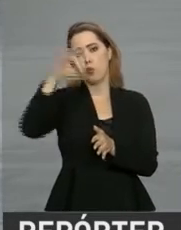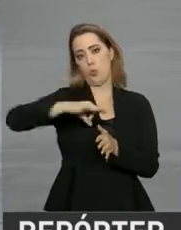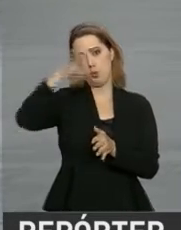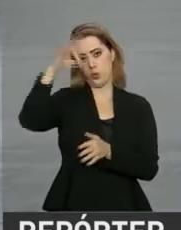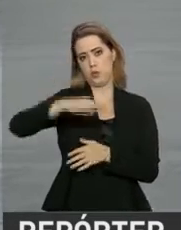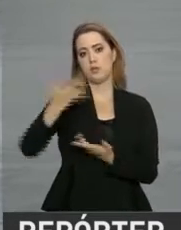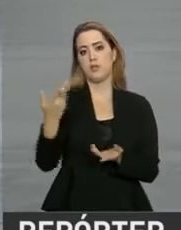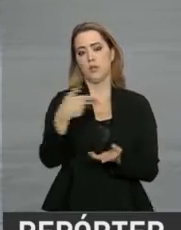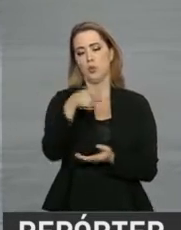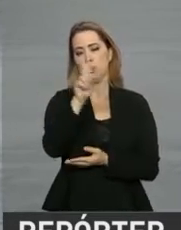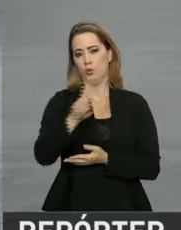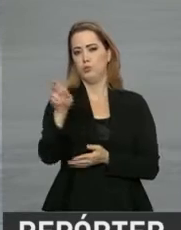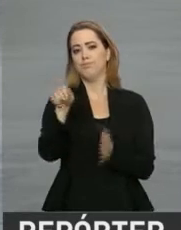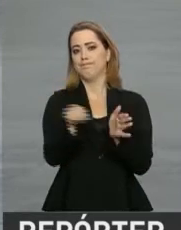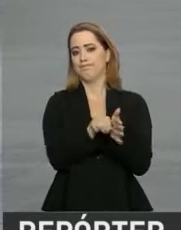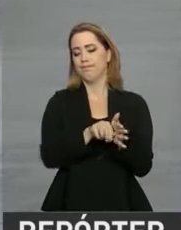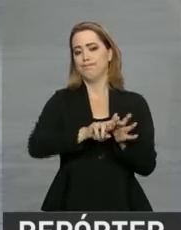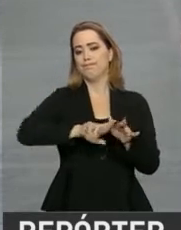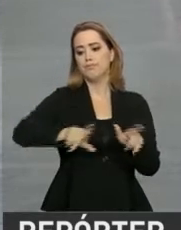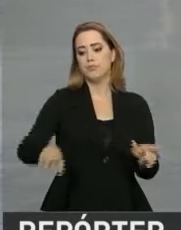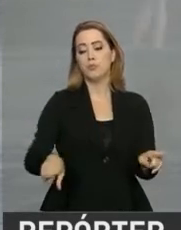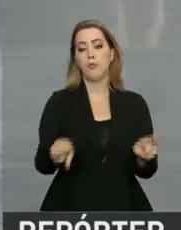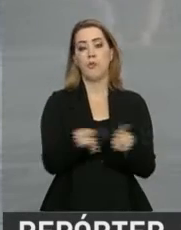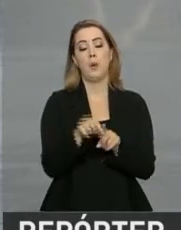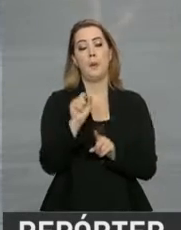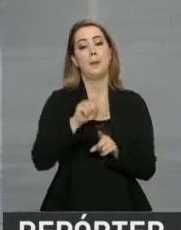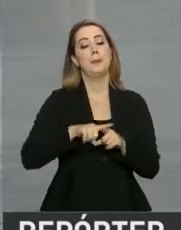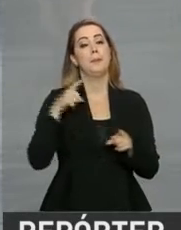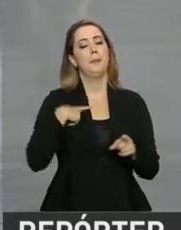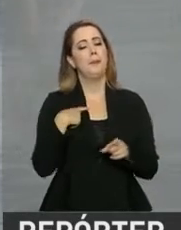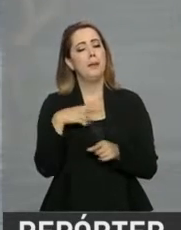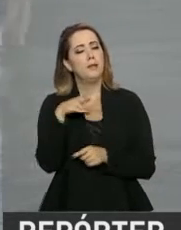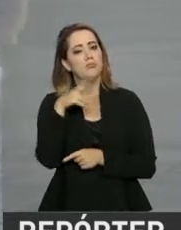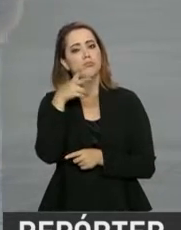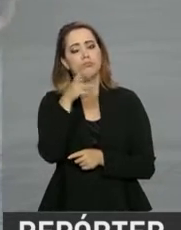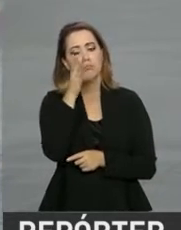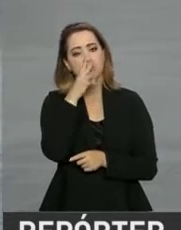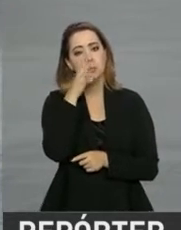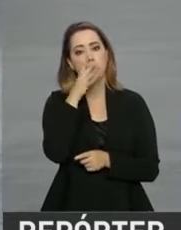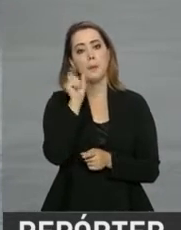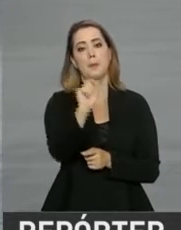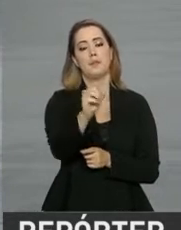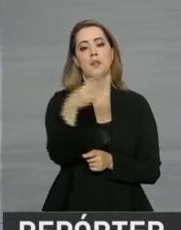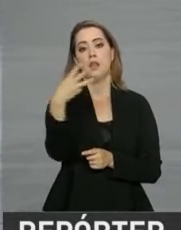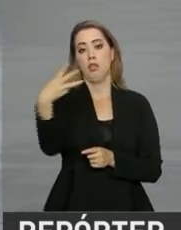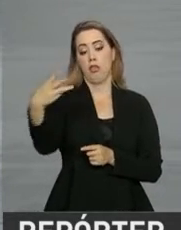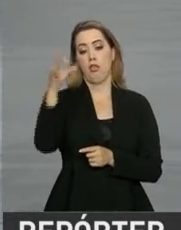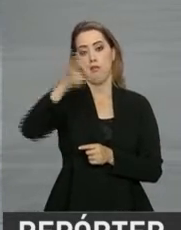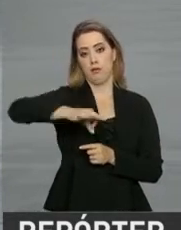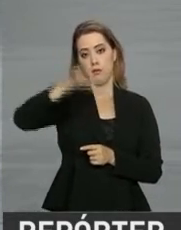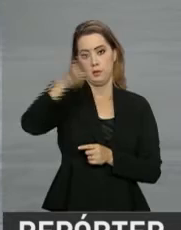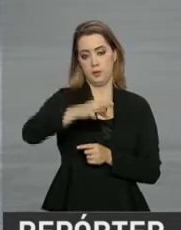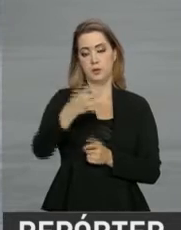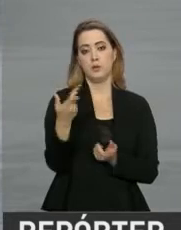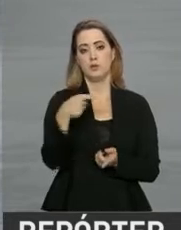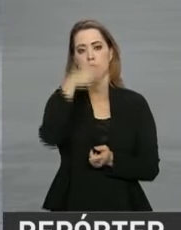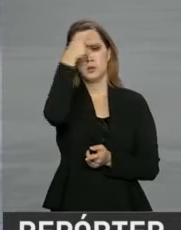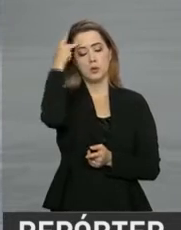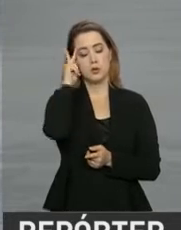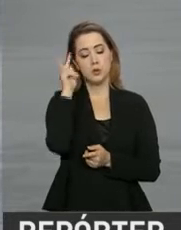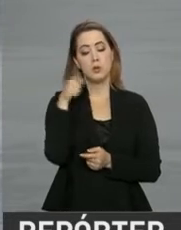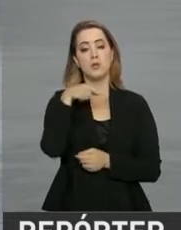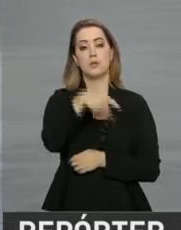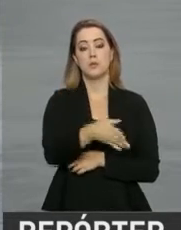tentaram renovar a carteira especial. Mas o mais interessante, Sérgio Luiz, é que 33% dos